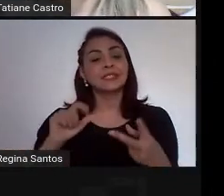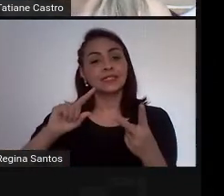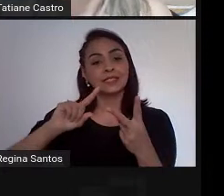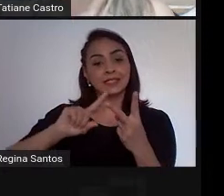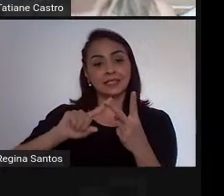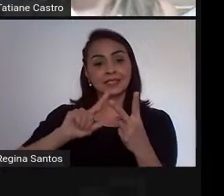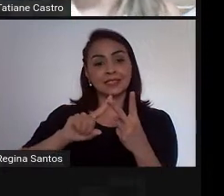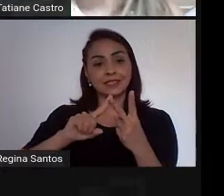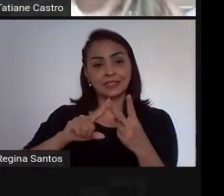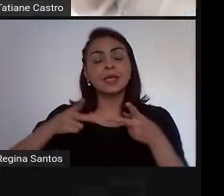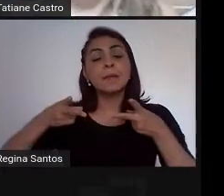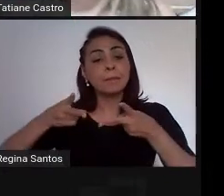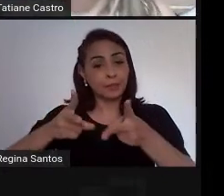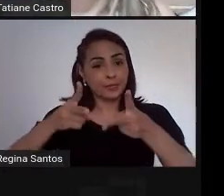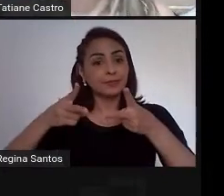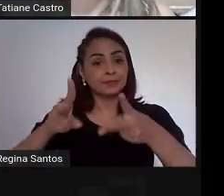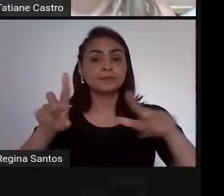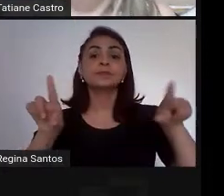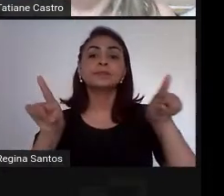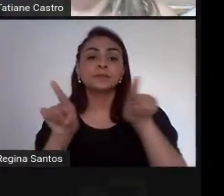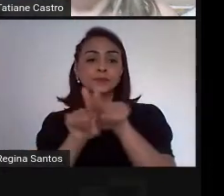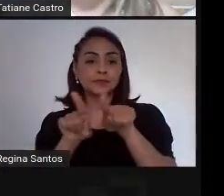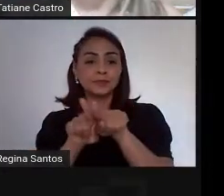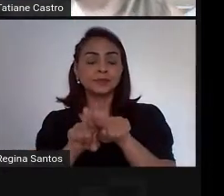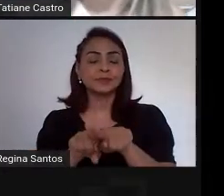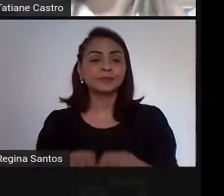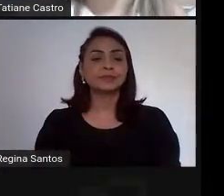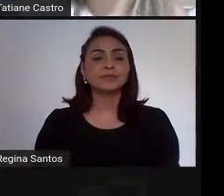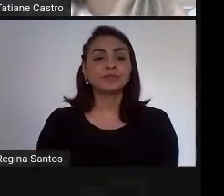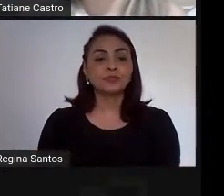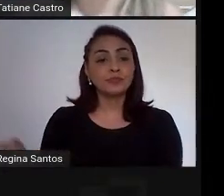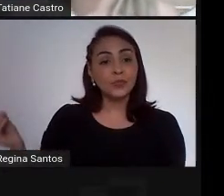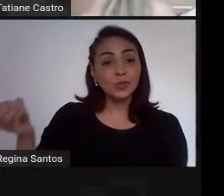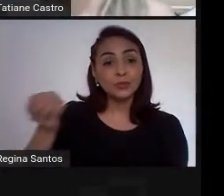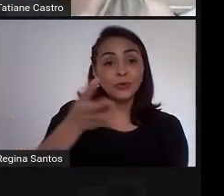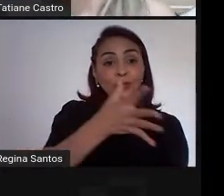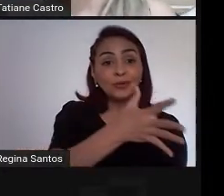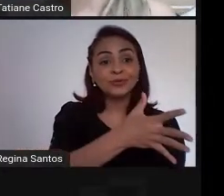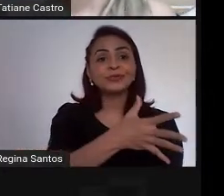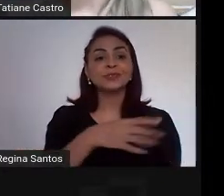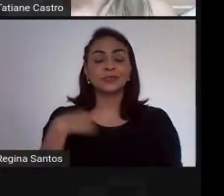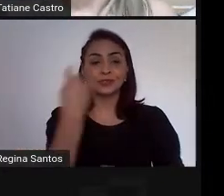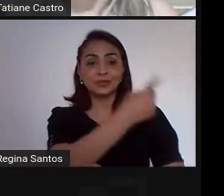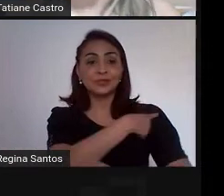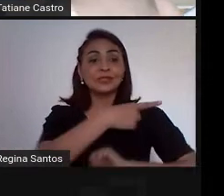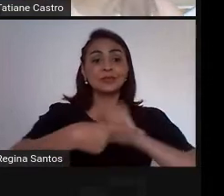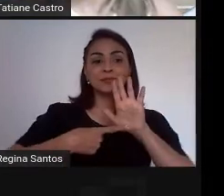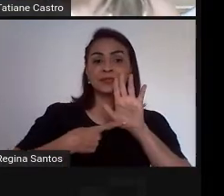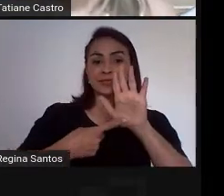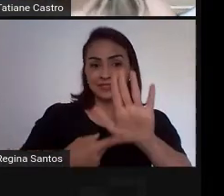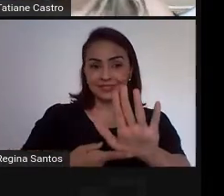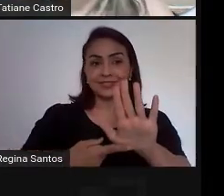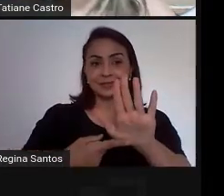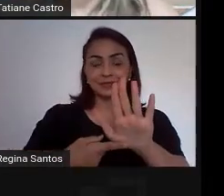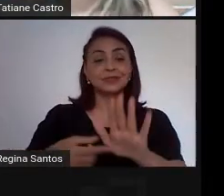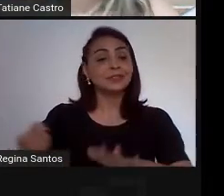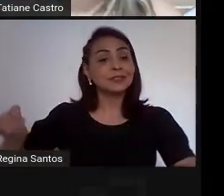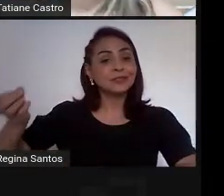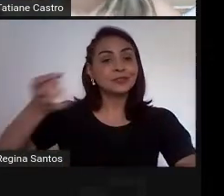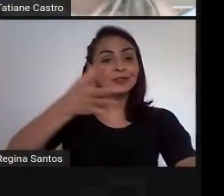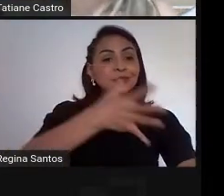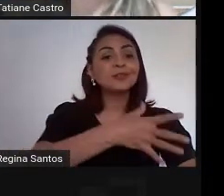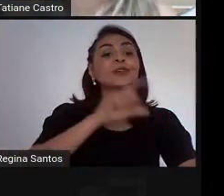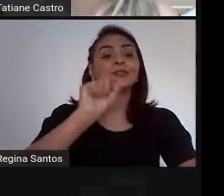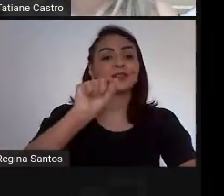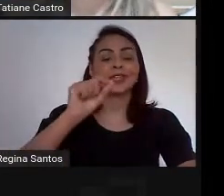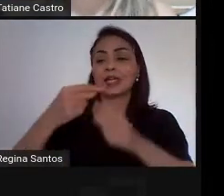permanências. Não há esse novo genuíno, mas muito do que a gente apresenta como o novo, traz muito do que lhe